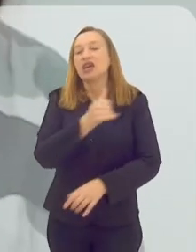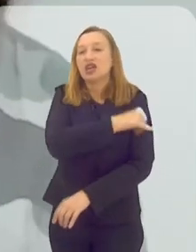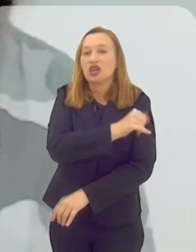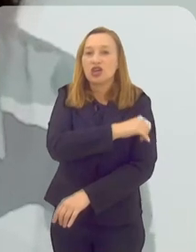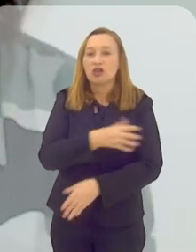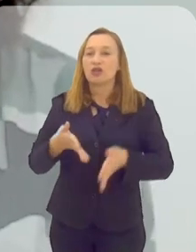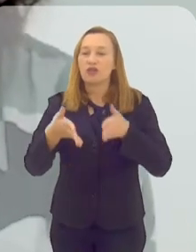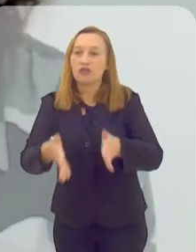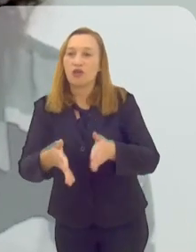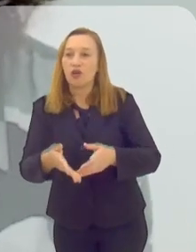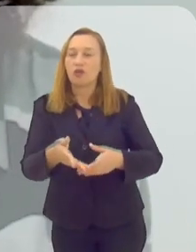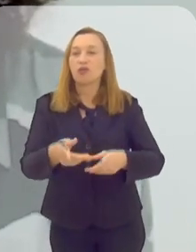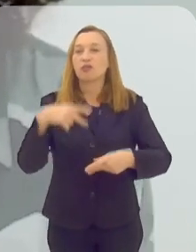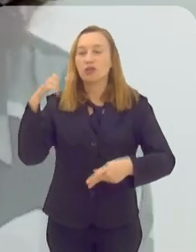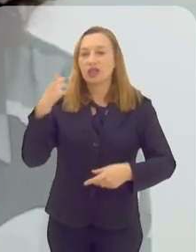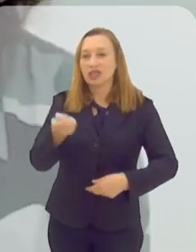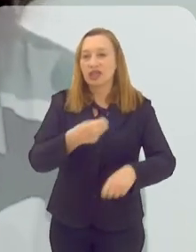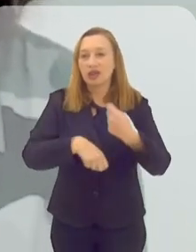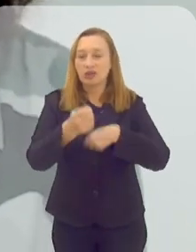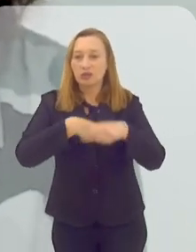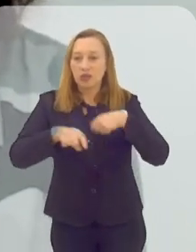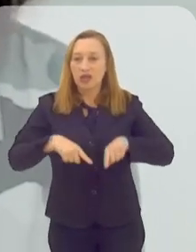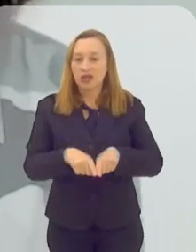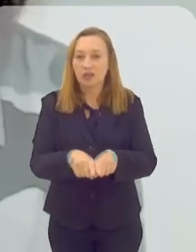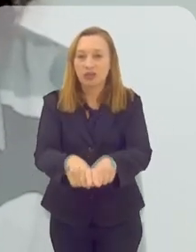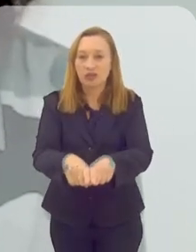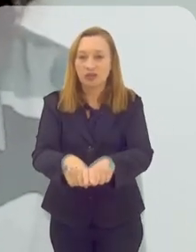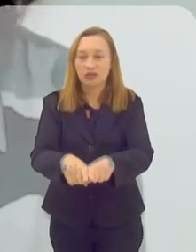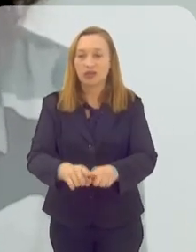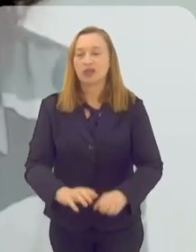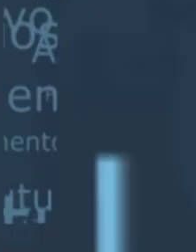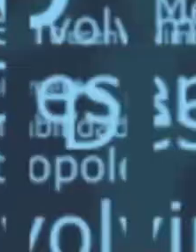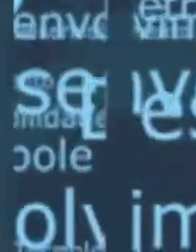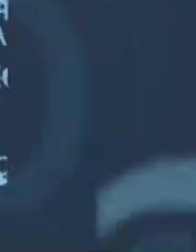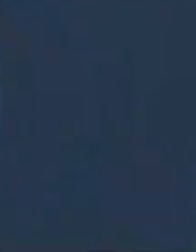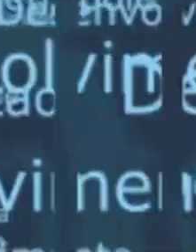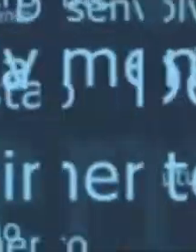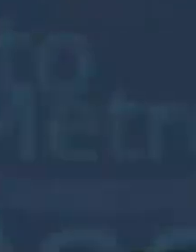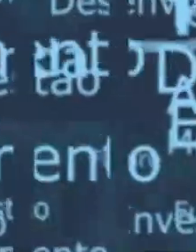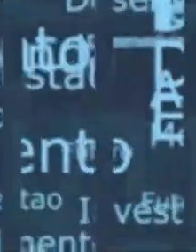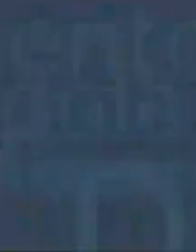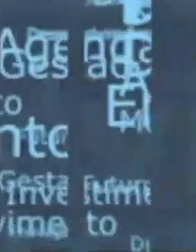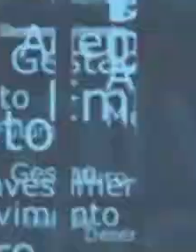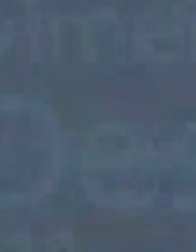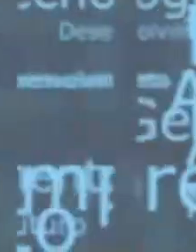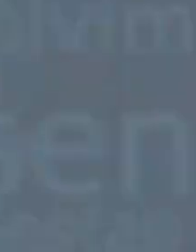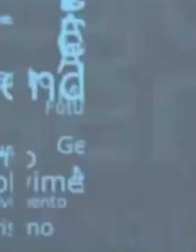exemplos. Não saia daí. Rio em Foco, que política e economia caminham juntas. Música.